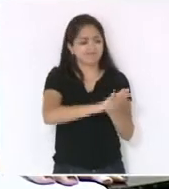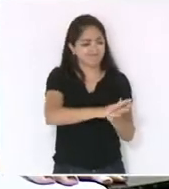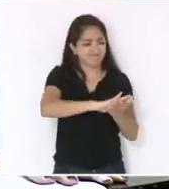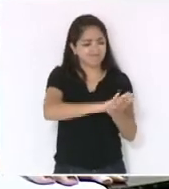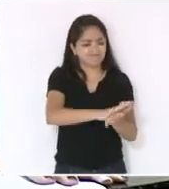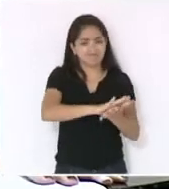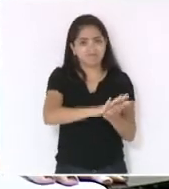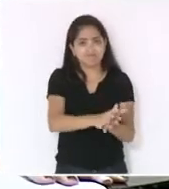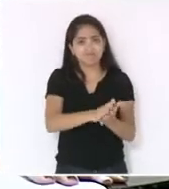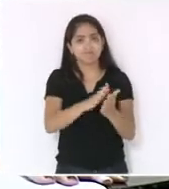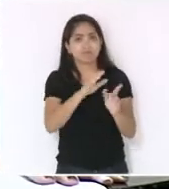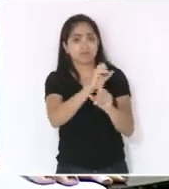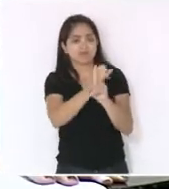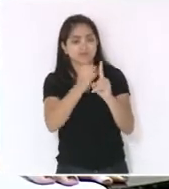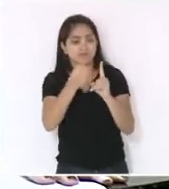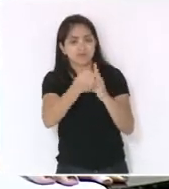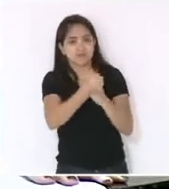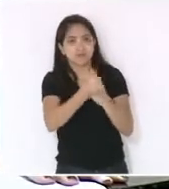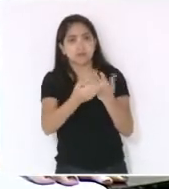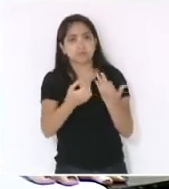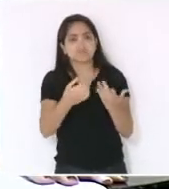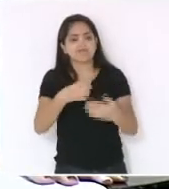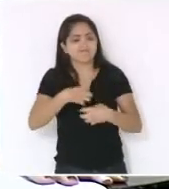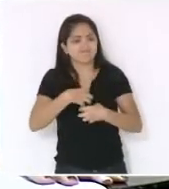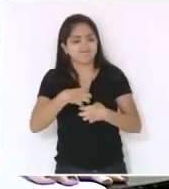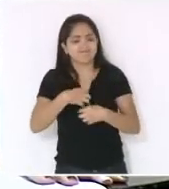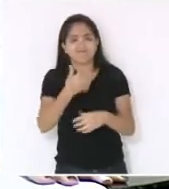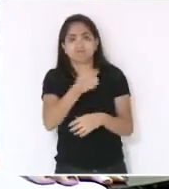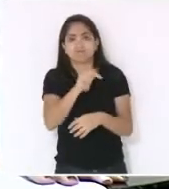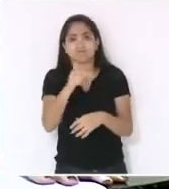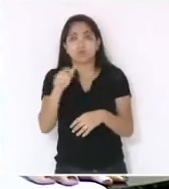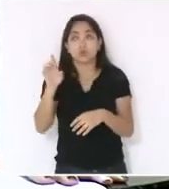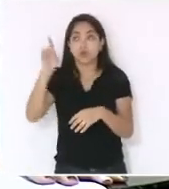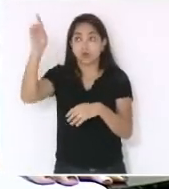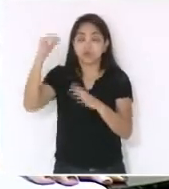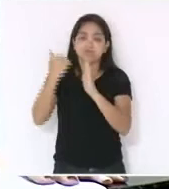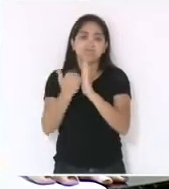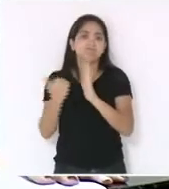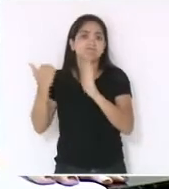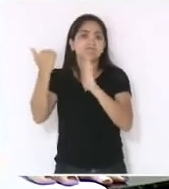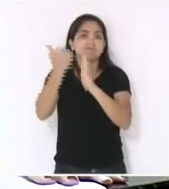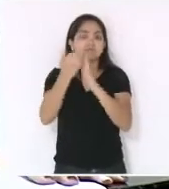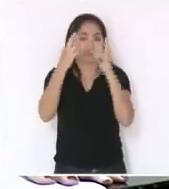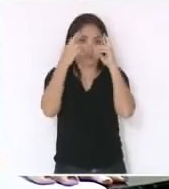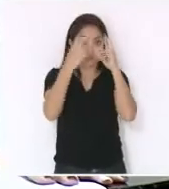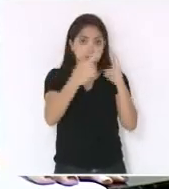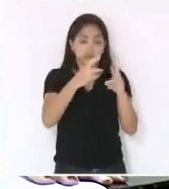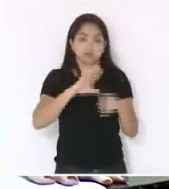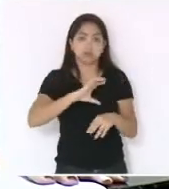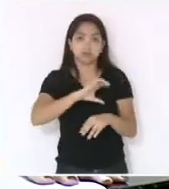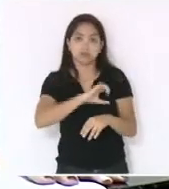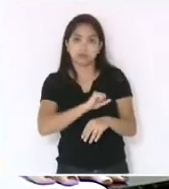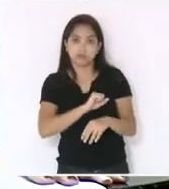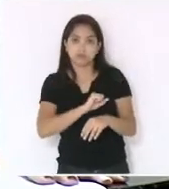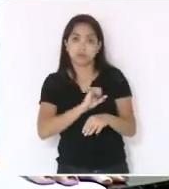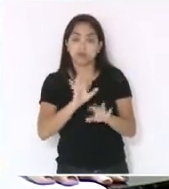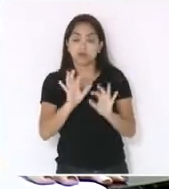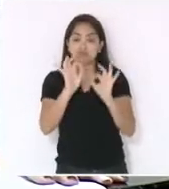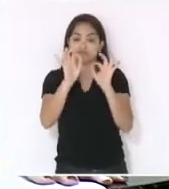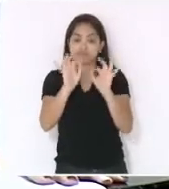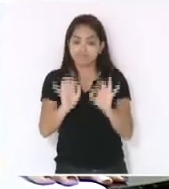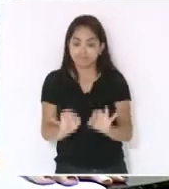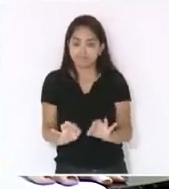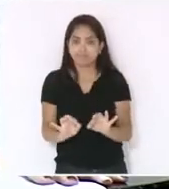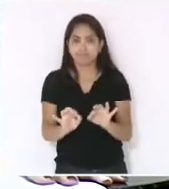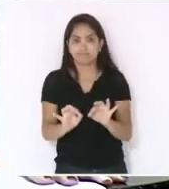cruel e desumana. Deus é, acima de tudo, respeito e amor. E tenho certeza absoluta